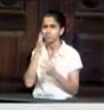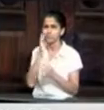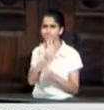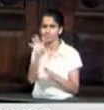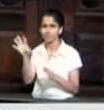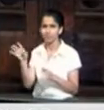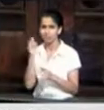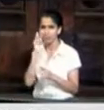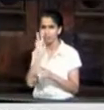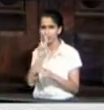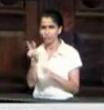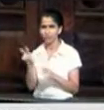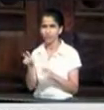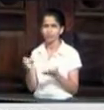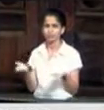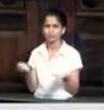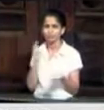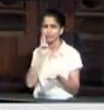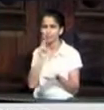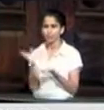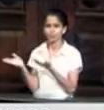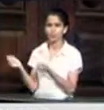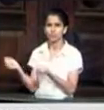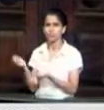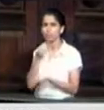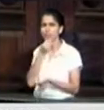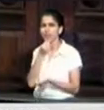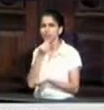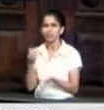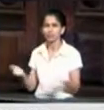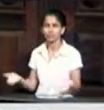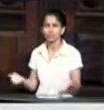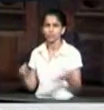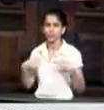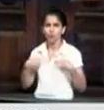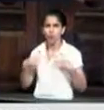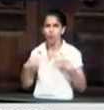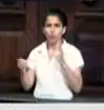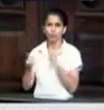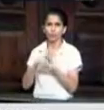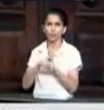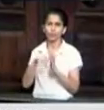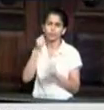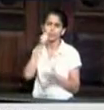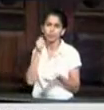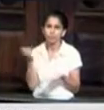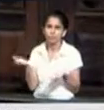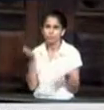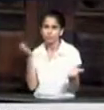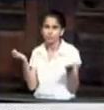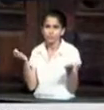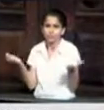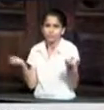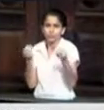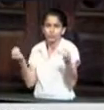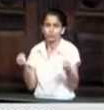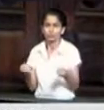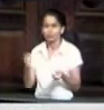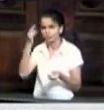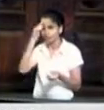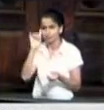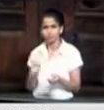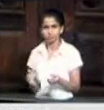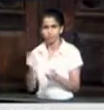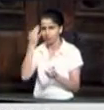vejo jovens meninos com roupa de menina. Crianças não estão entendendo